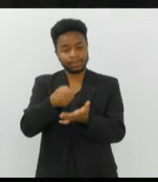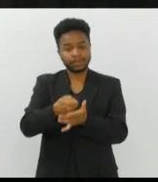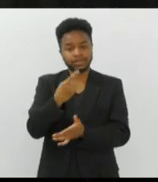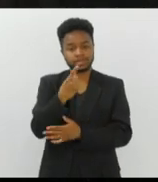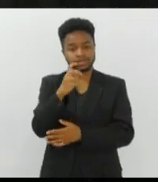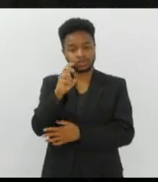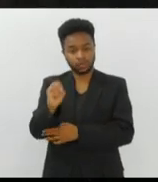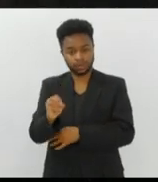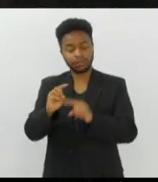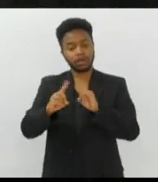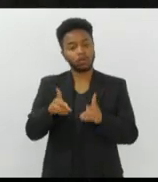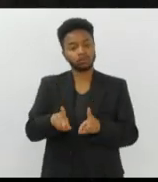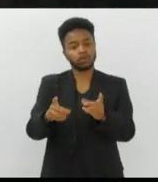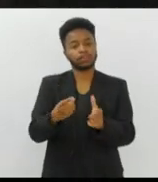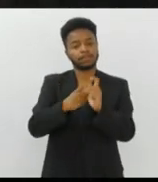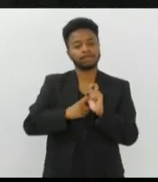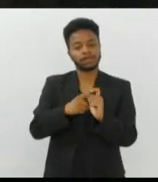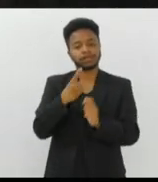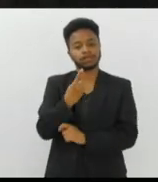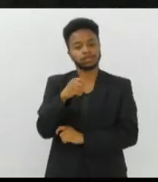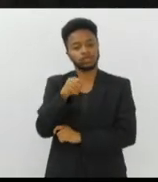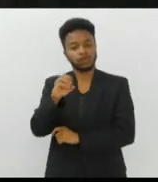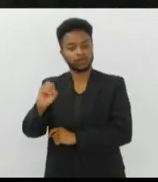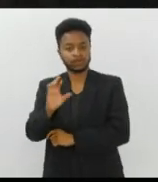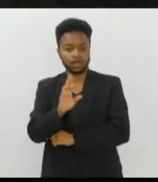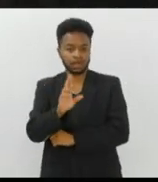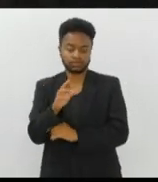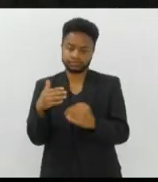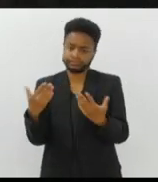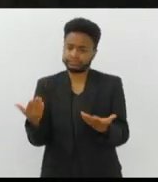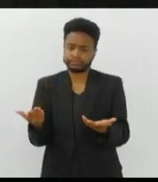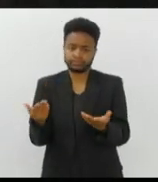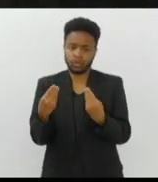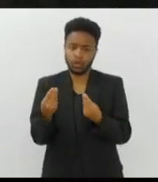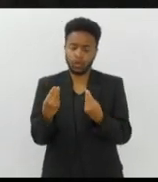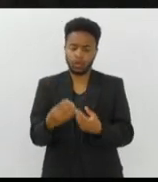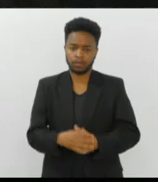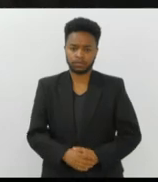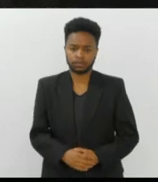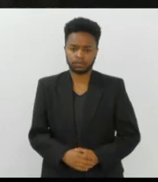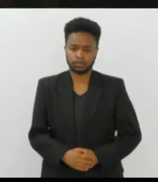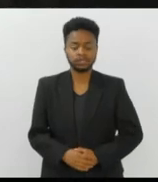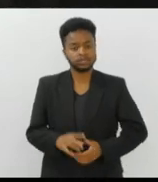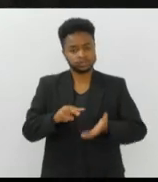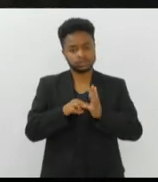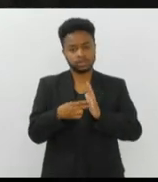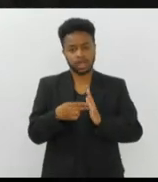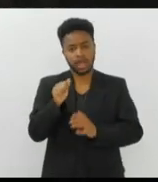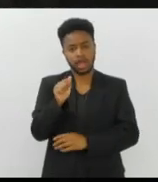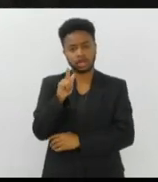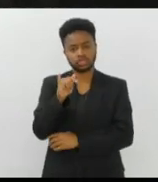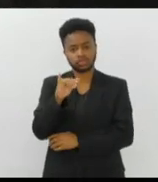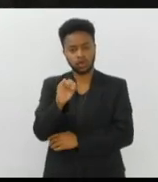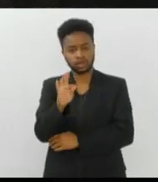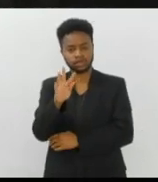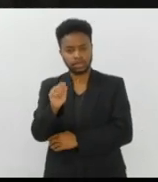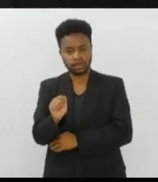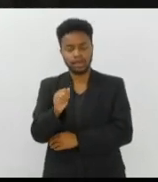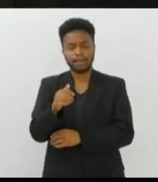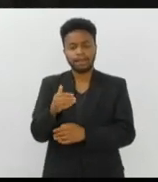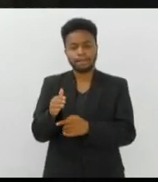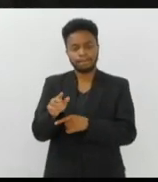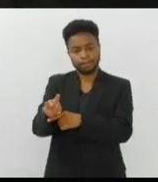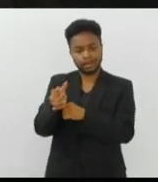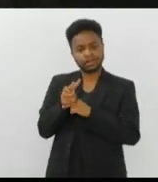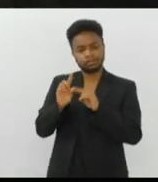ficasse devendo 190. Não tem outro nome a não ser agiotagem. E quando eu falo agiotagem, não estou falando que é o